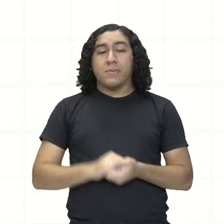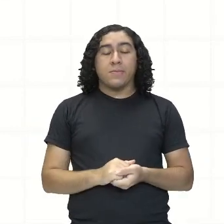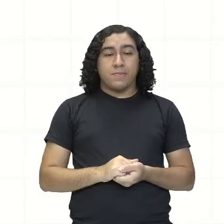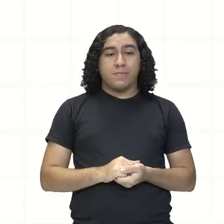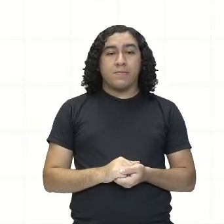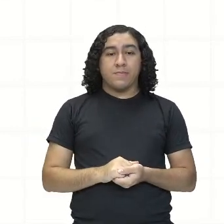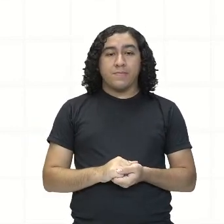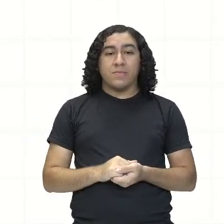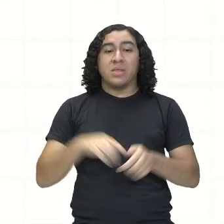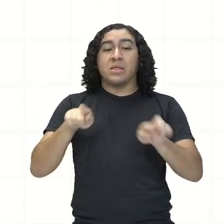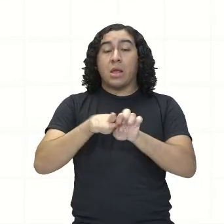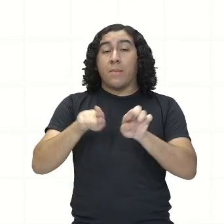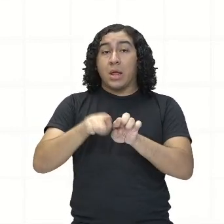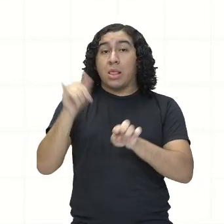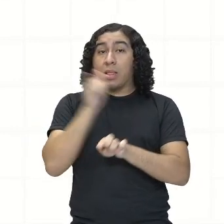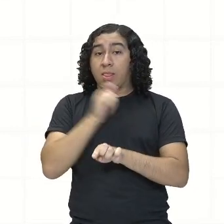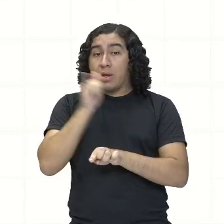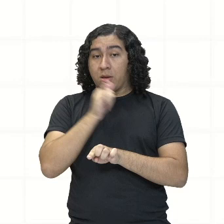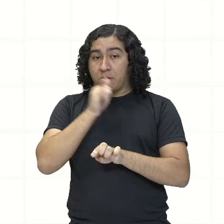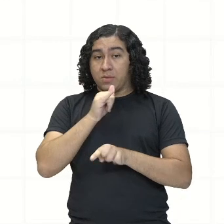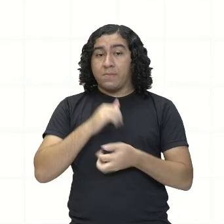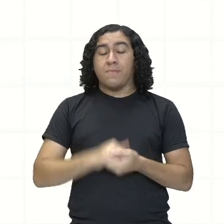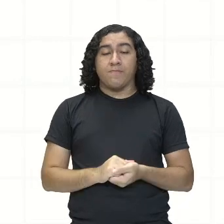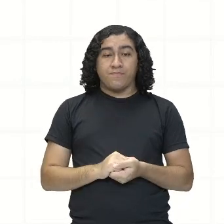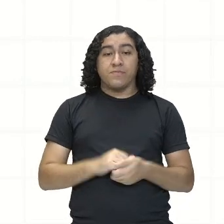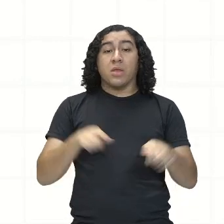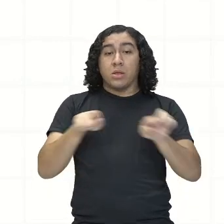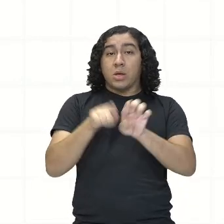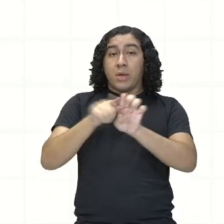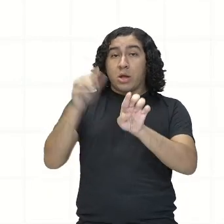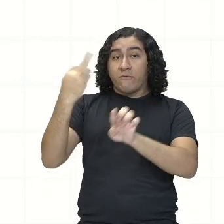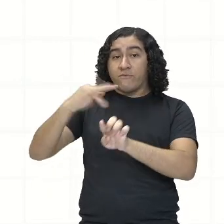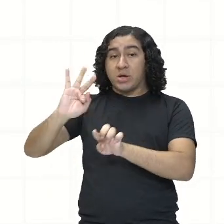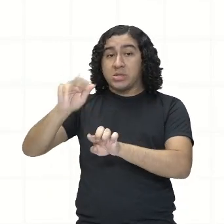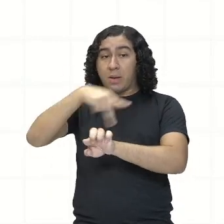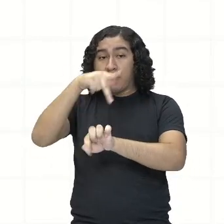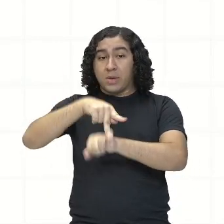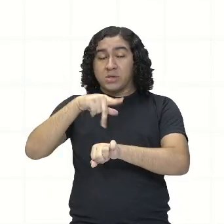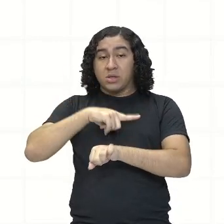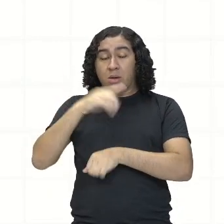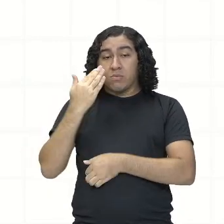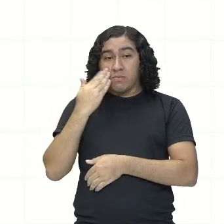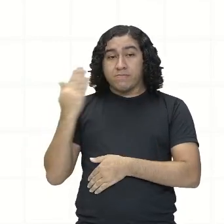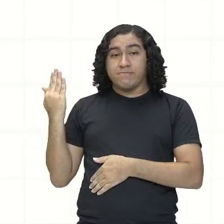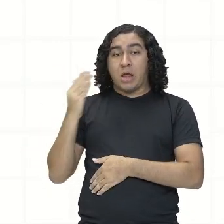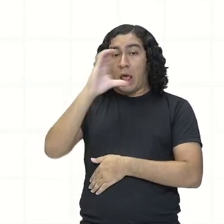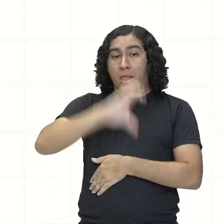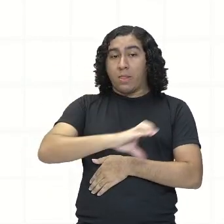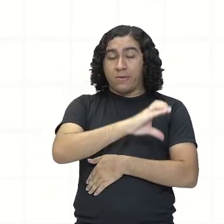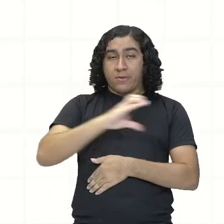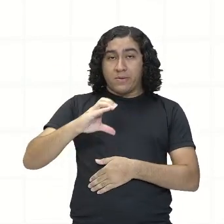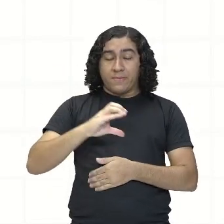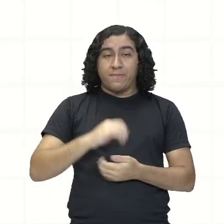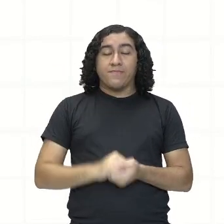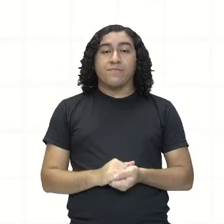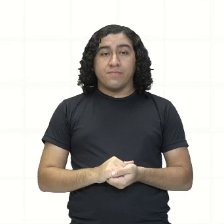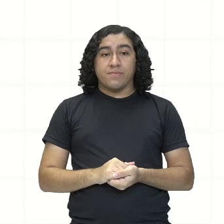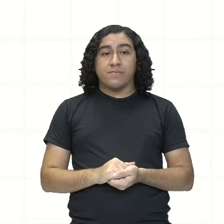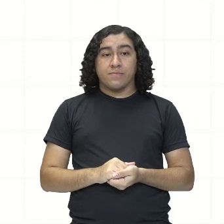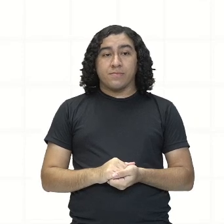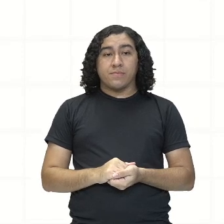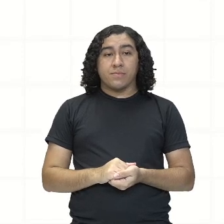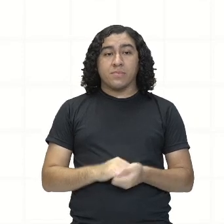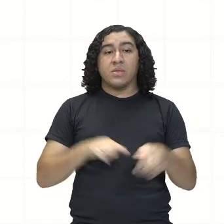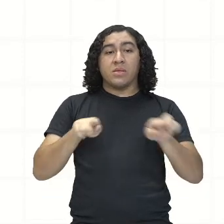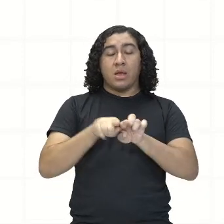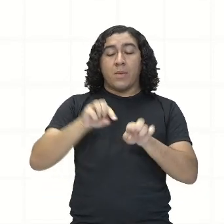Itálica aqui na Itália e também aqui na França, né? Também vou ter a presença de católicos e os muçulmanos aqui